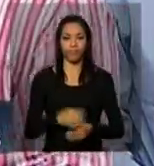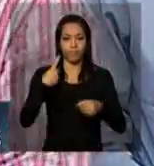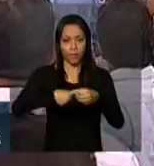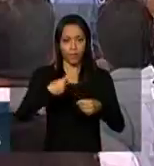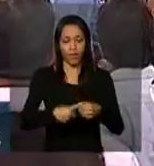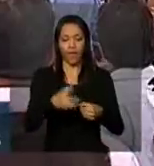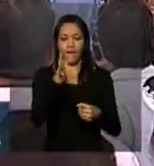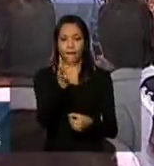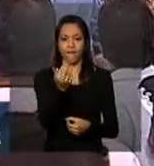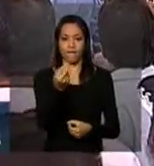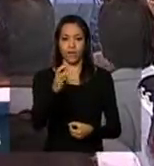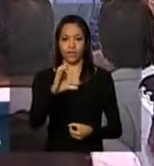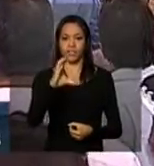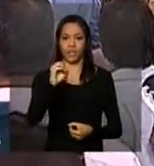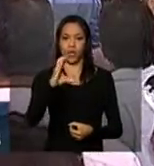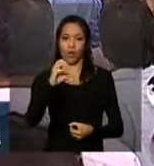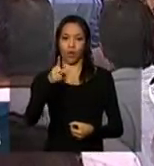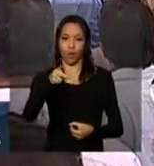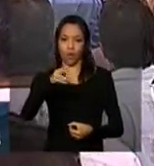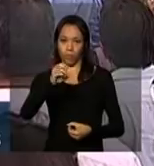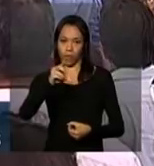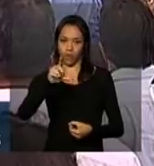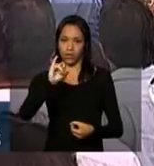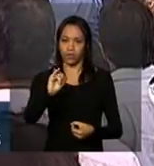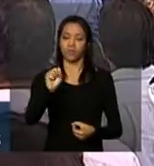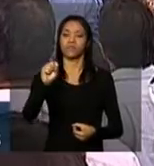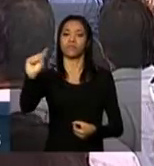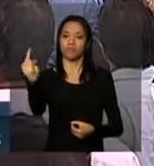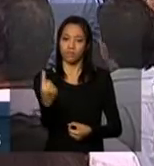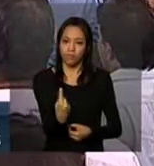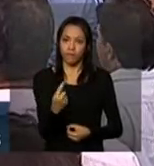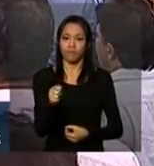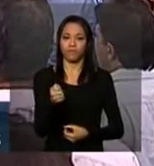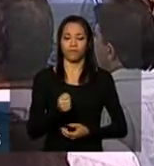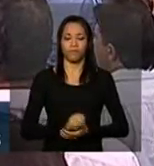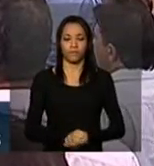franciscópolis Edilson Alves dos